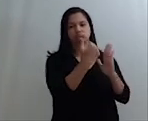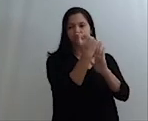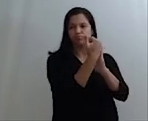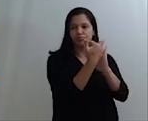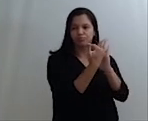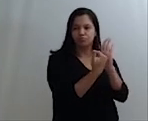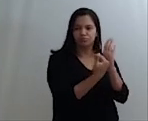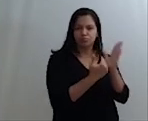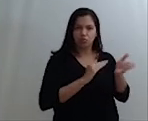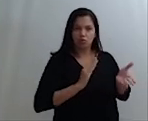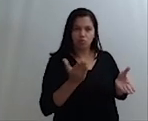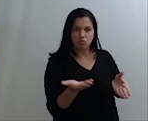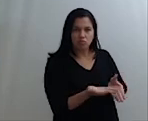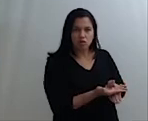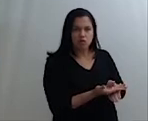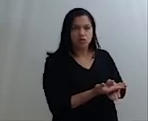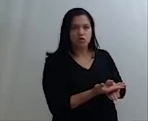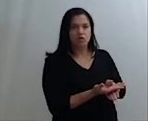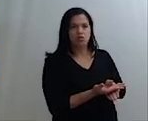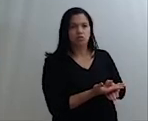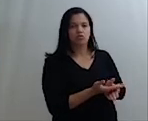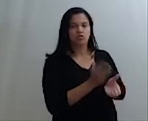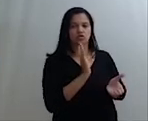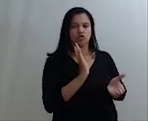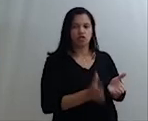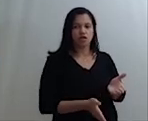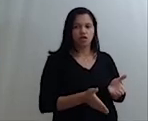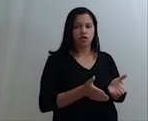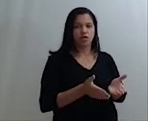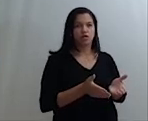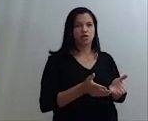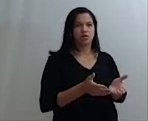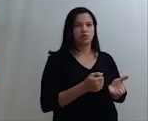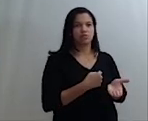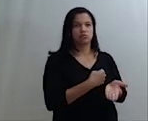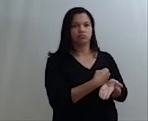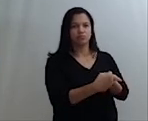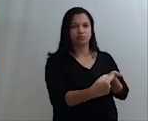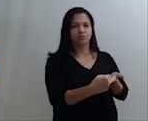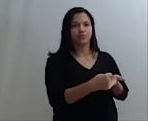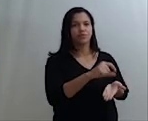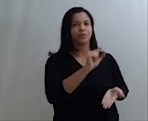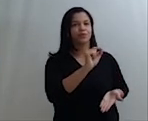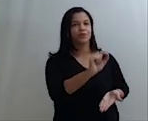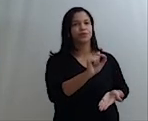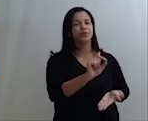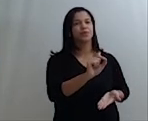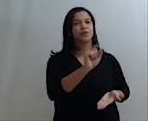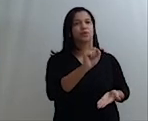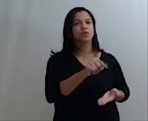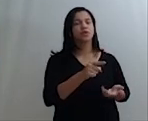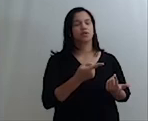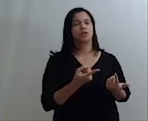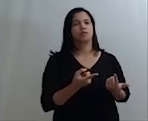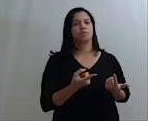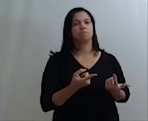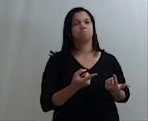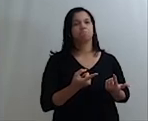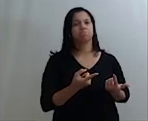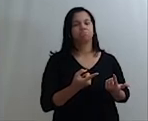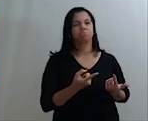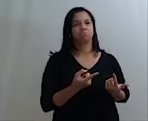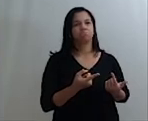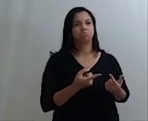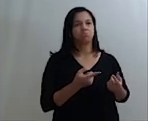para que para que o o magistrado verificasse a necessidade da manutenção da